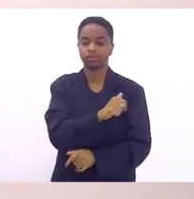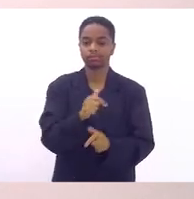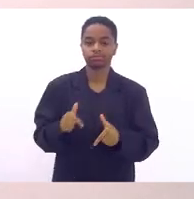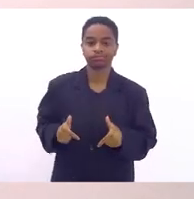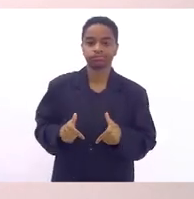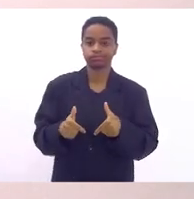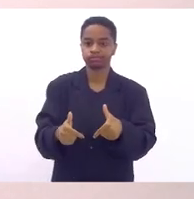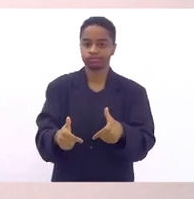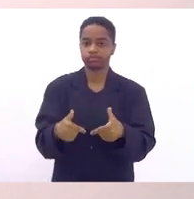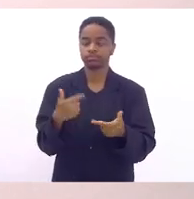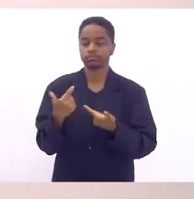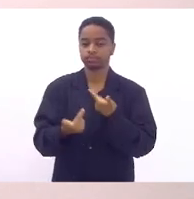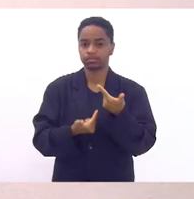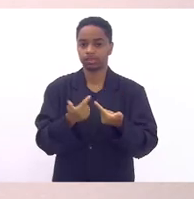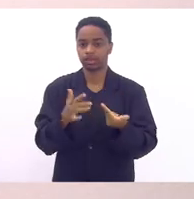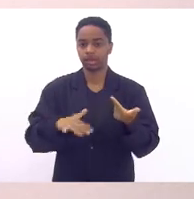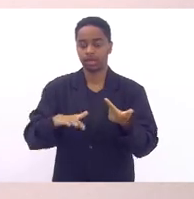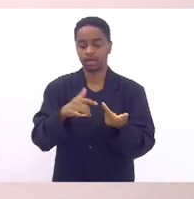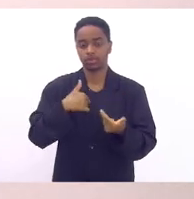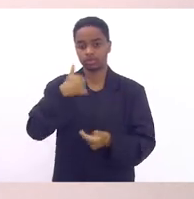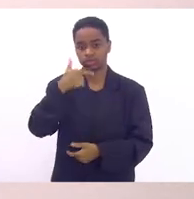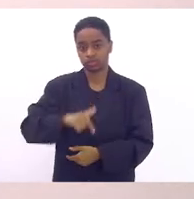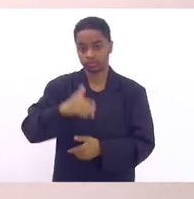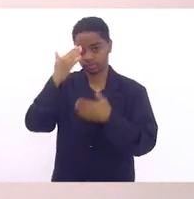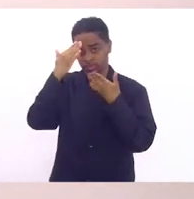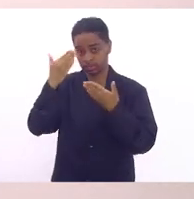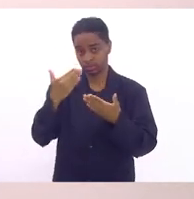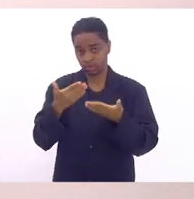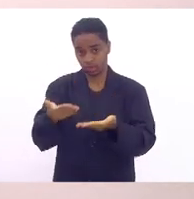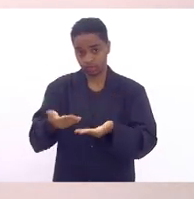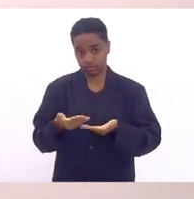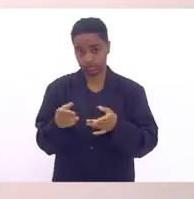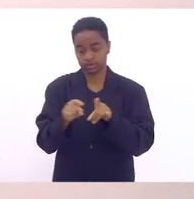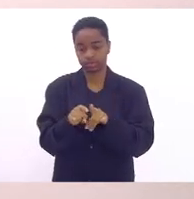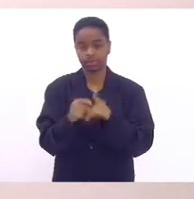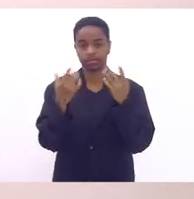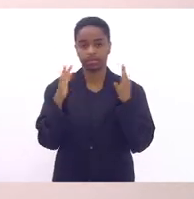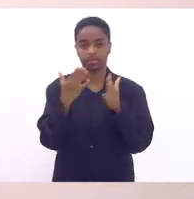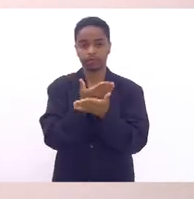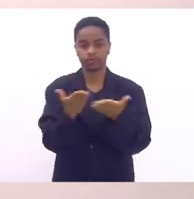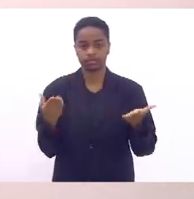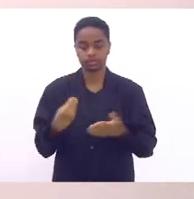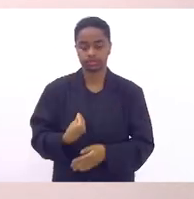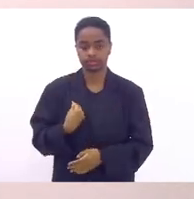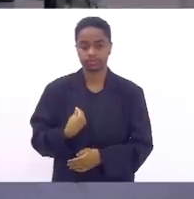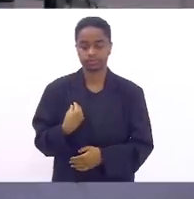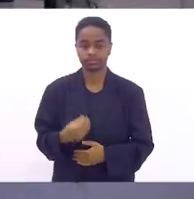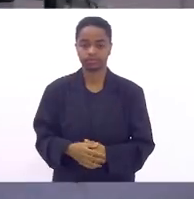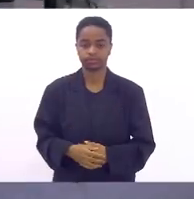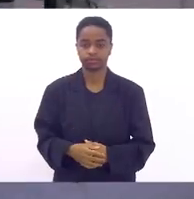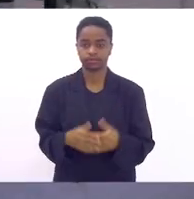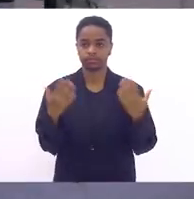processo mais uma vez eu gostaria de agradecer o convite e parabenizar a todos aí pela presença